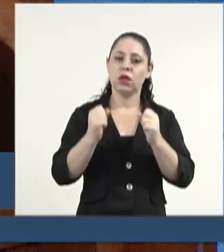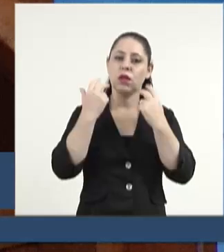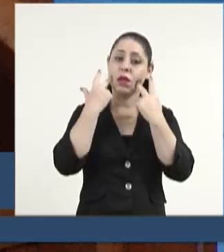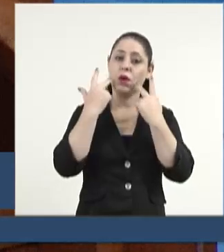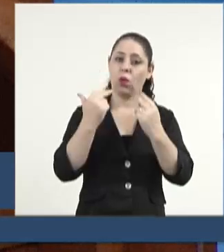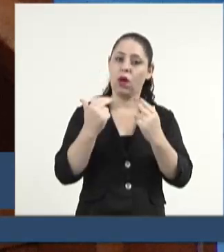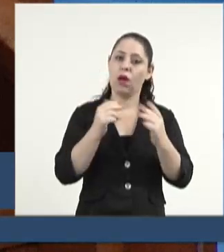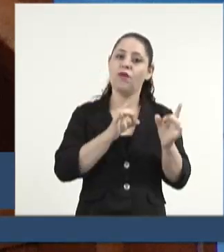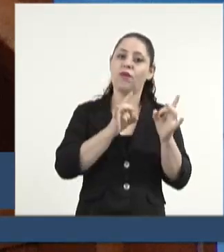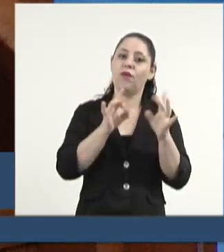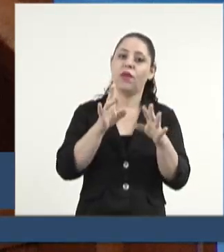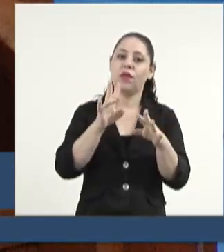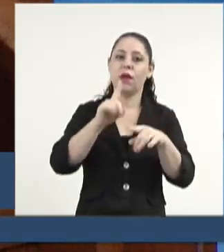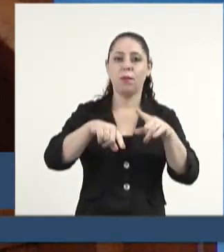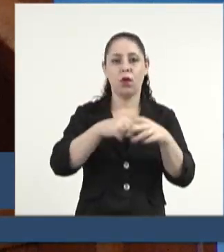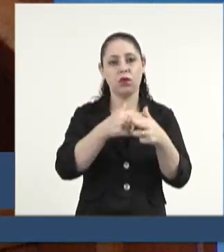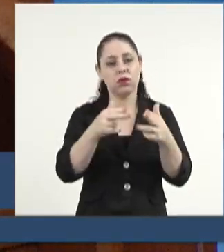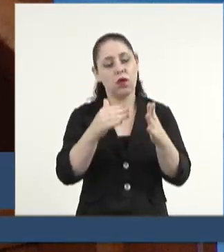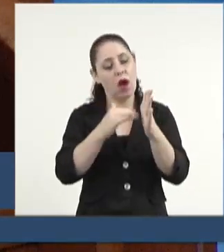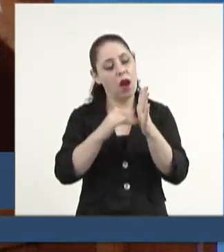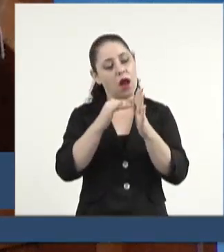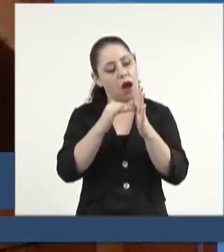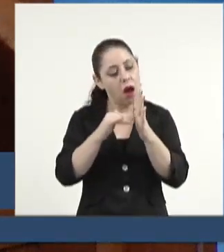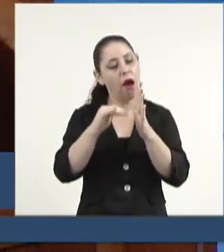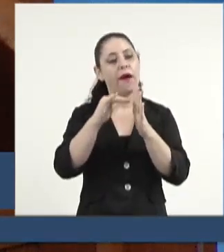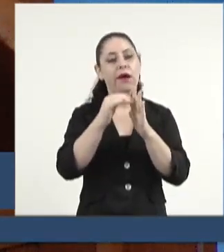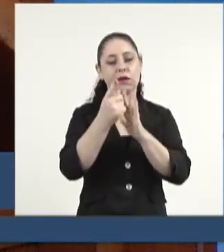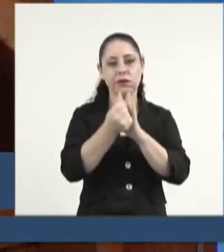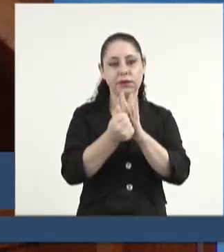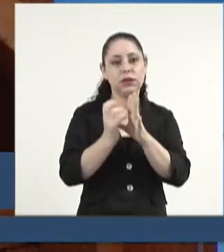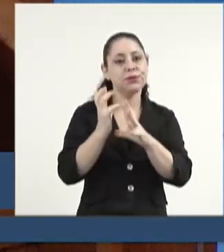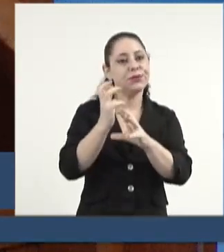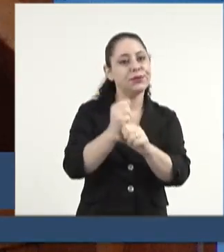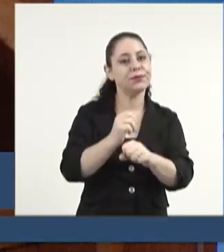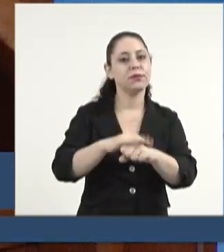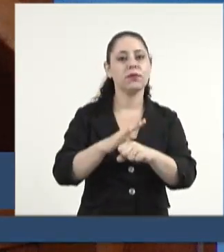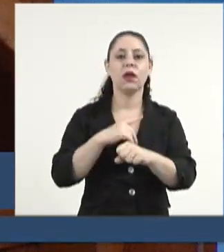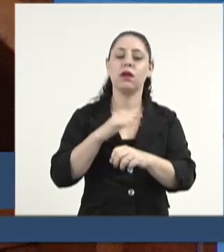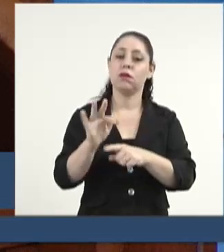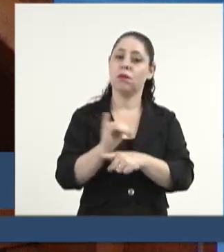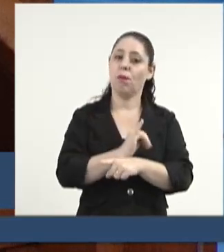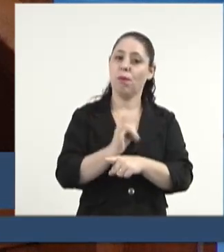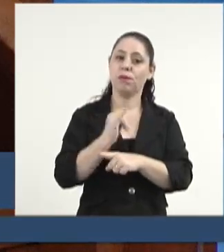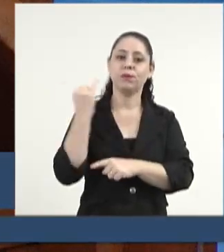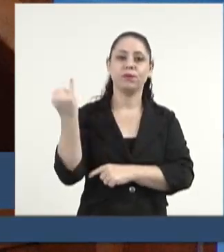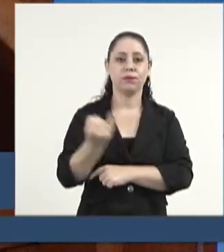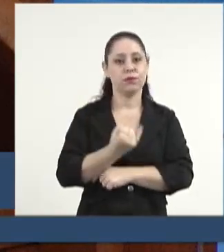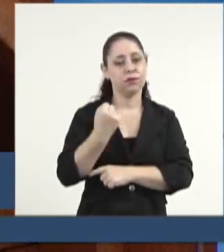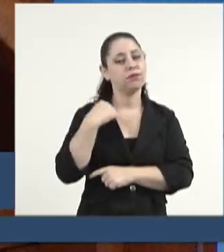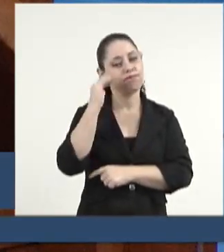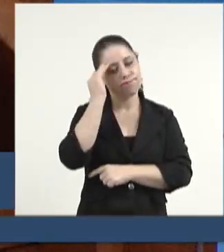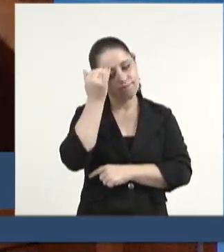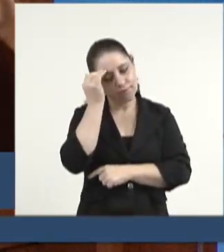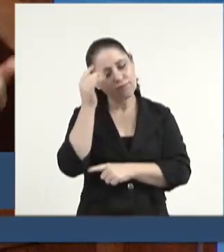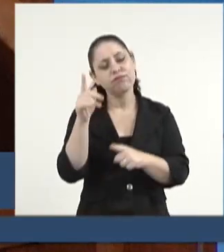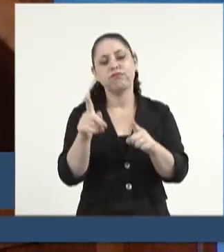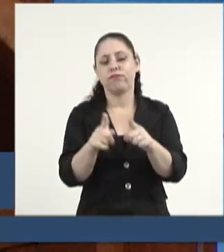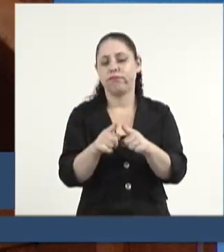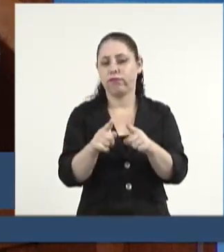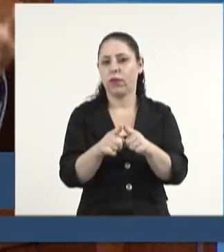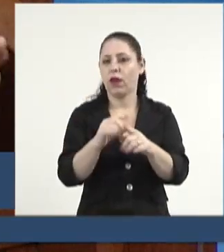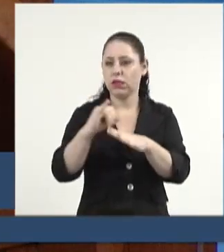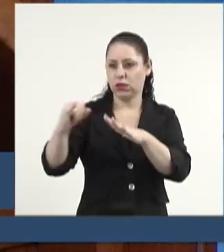comercializar melhor a sua produção. Então, acho que são medidas importantes. Acho e entendo também que tanto